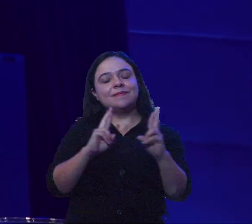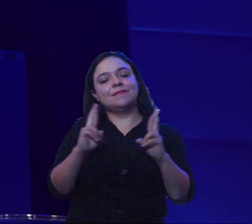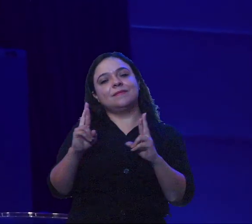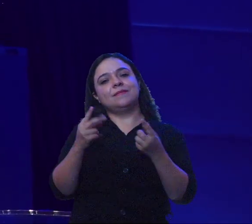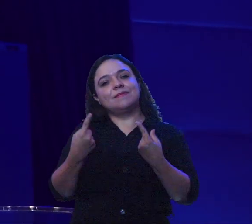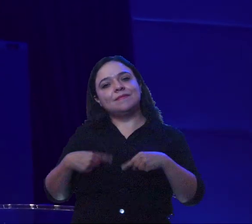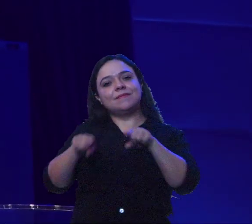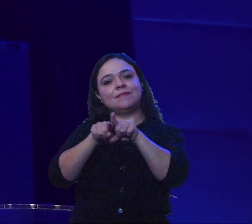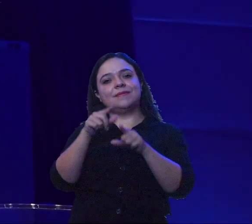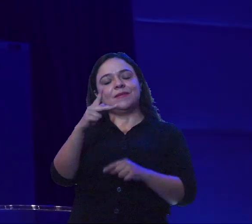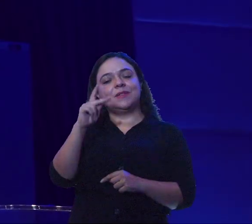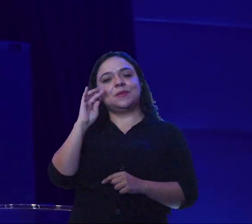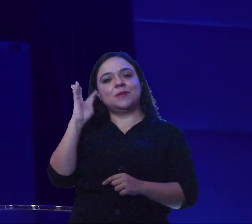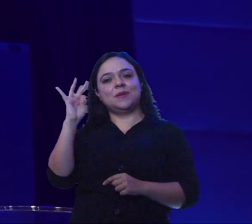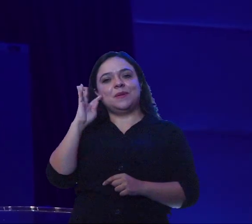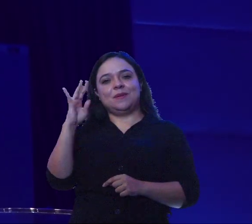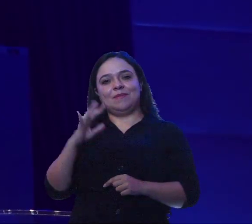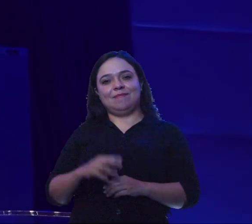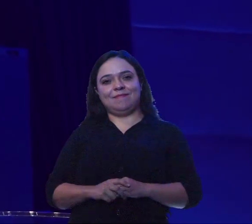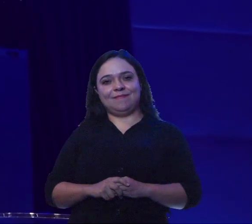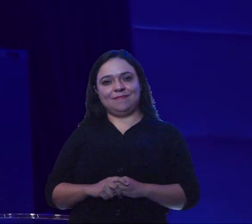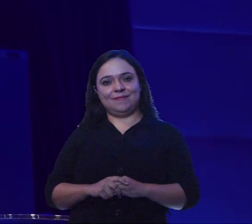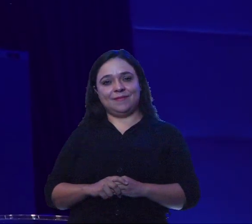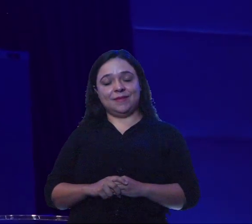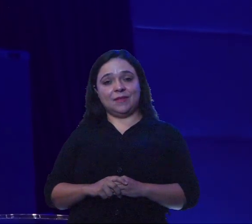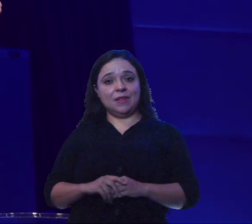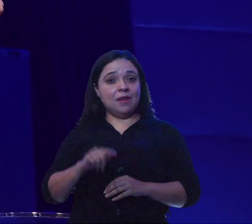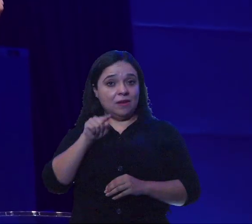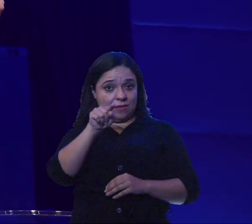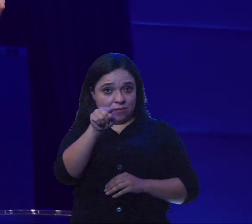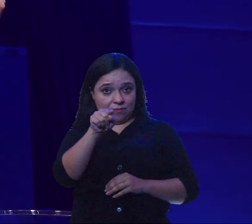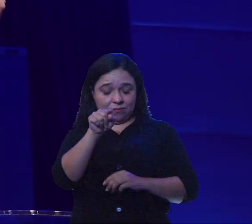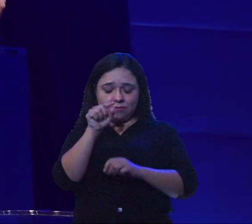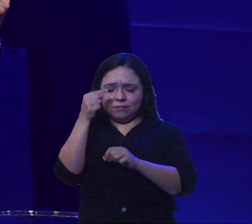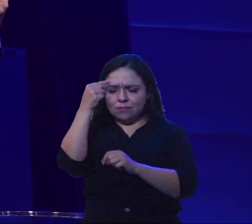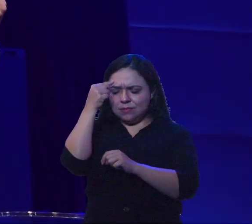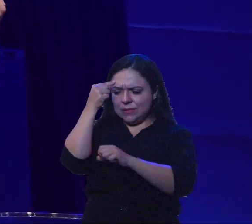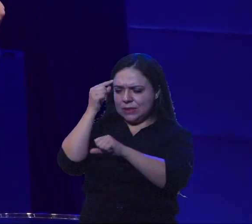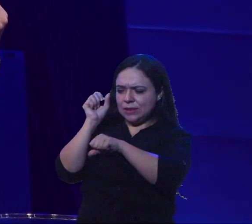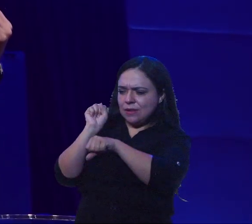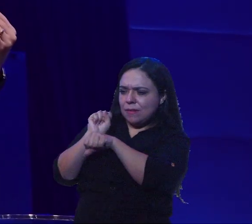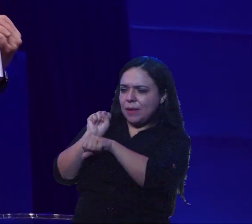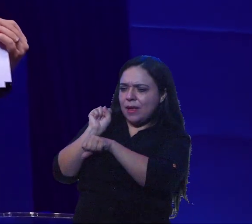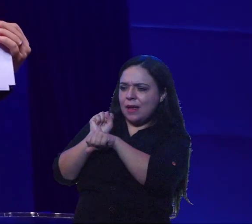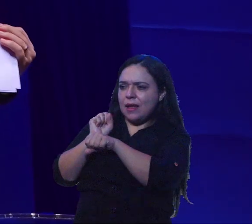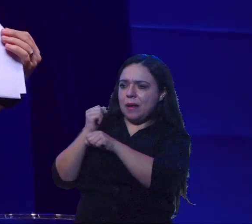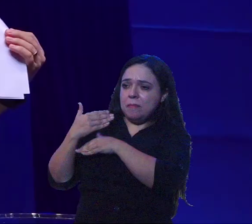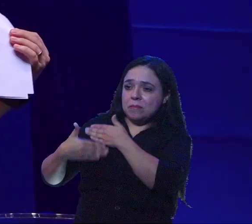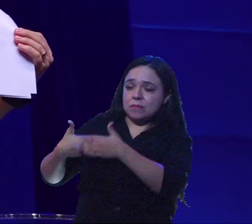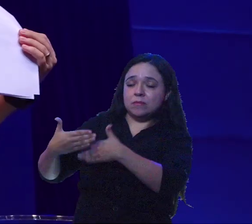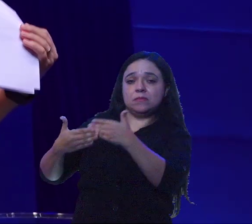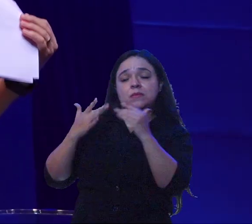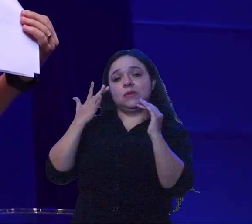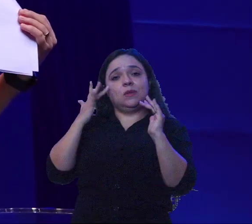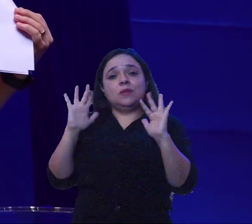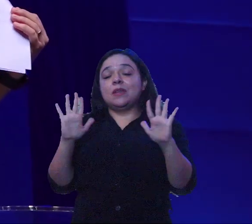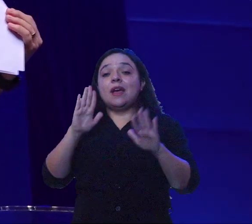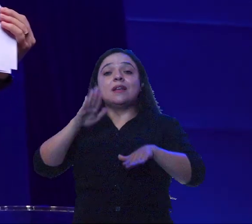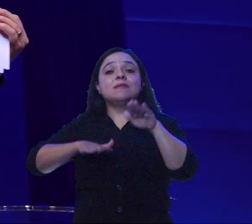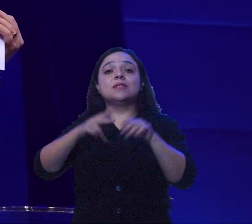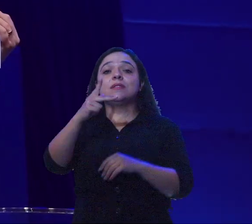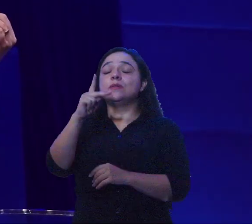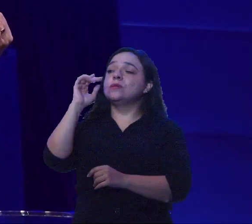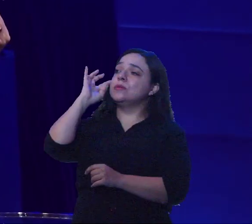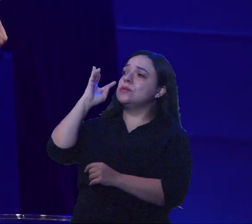Talvez você tenha que esperar um pouco mais, meu irmão. Espero que não tanto. Talvez na tua vida, os sonhos que vão sair